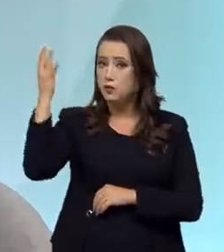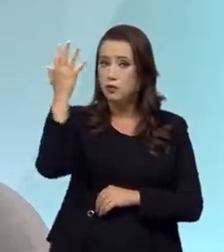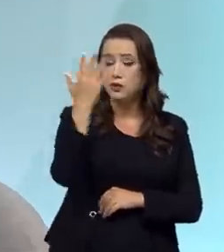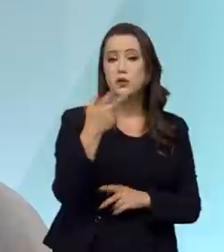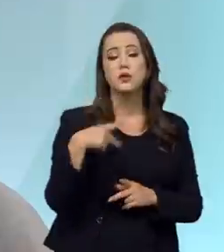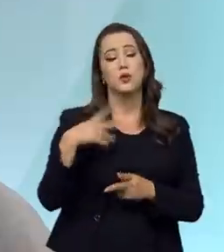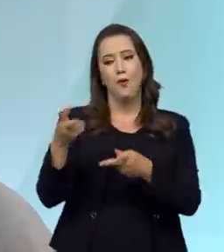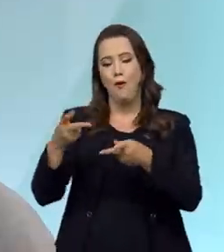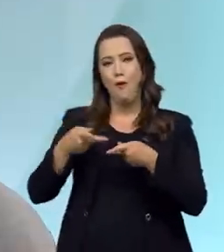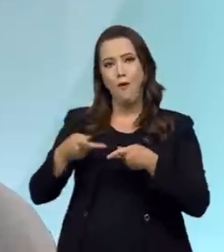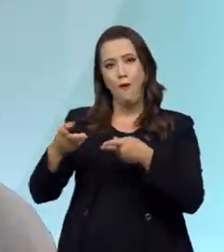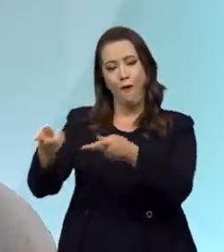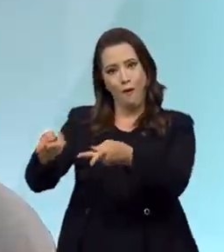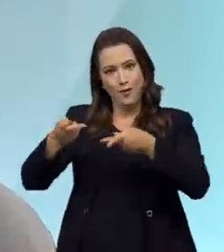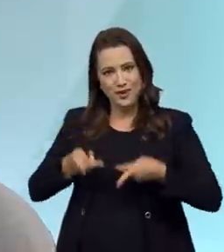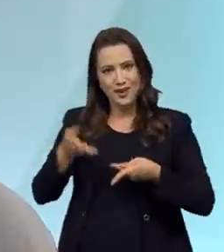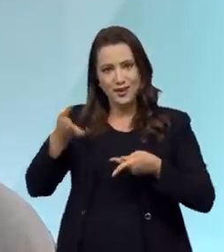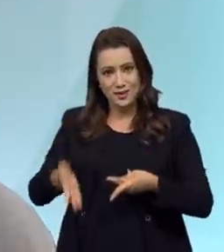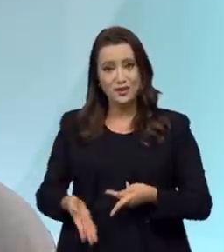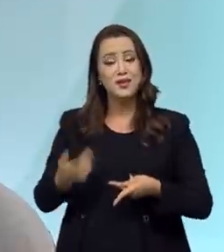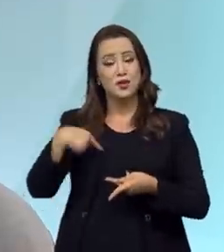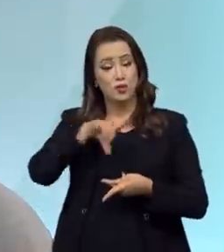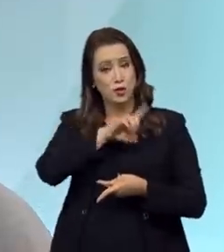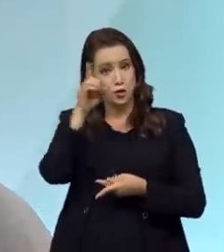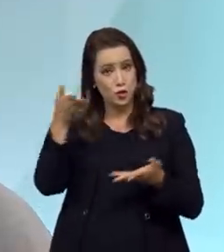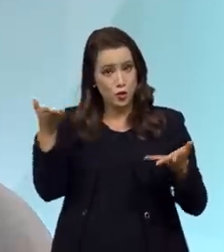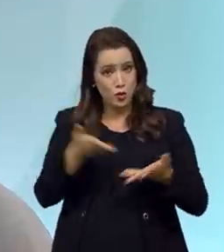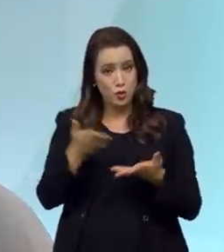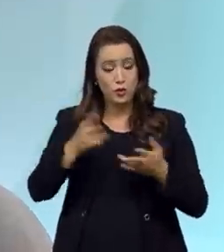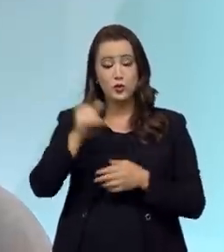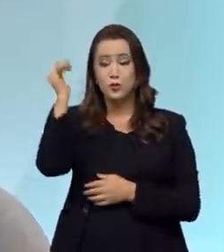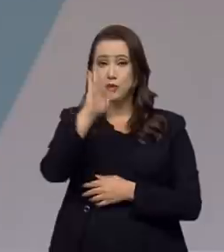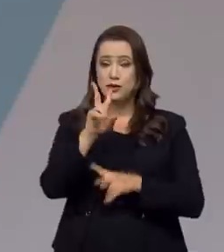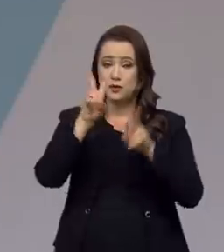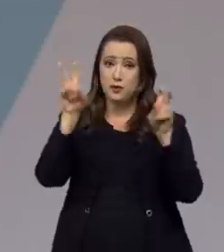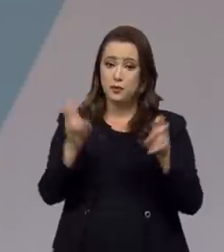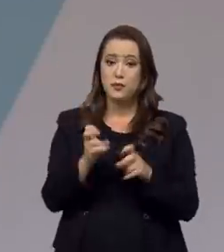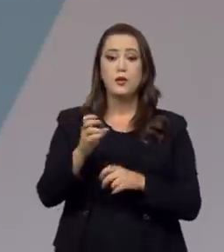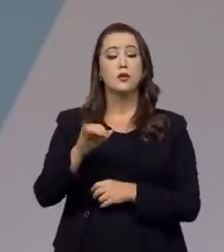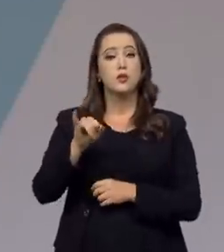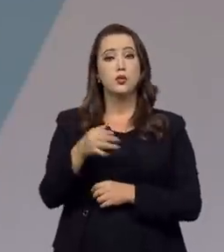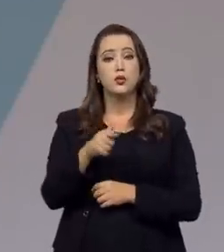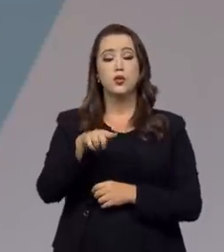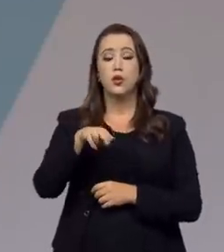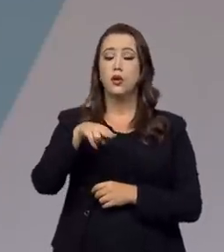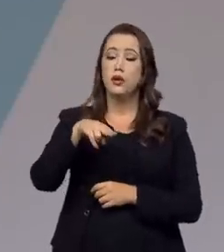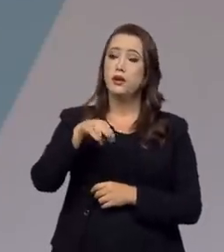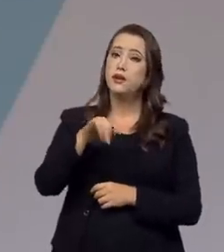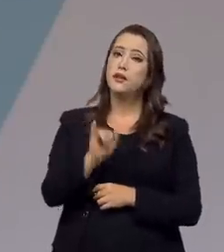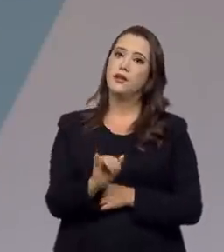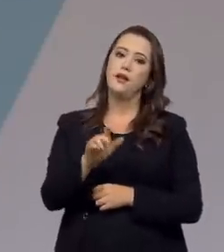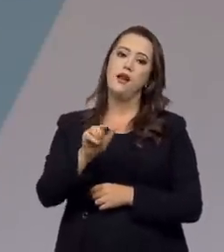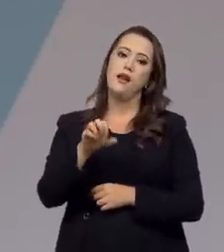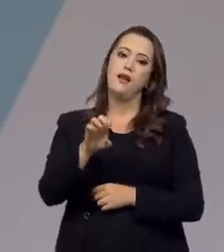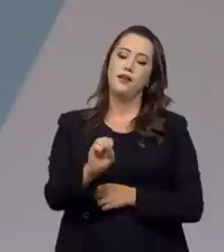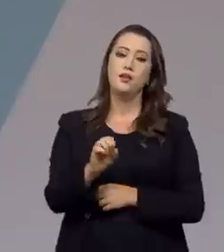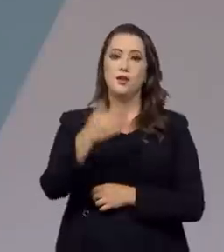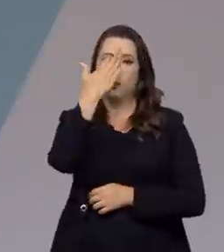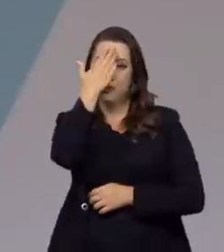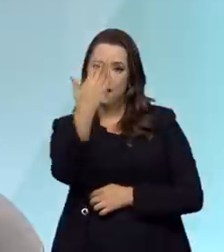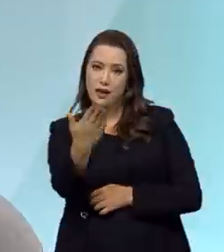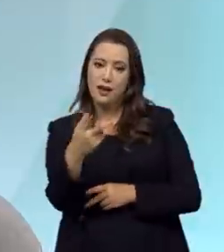ambiente convidado desta edição do Brasil e falta Joaquim Leite e obrigado obrigado pelo convite